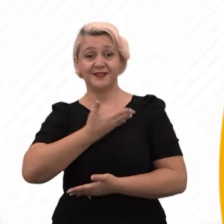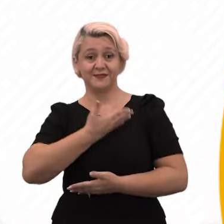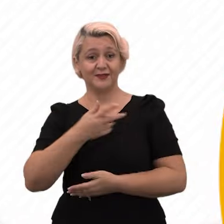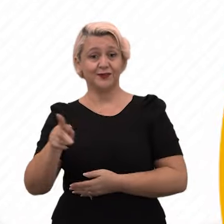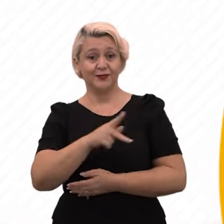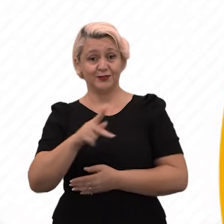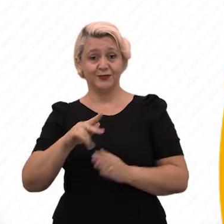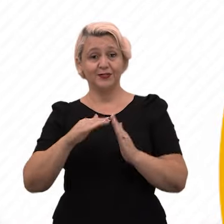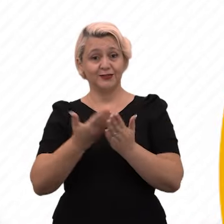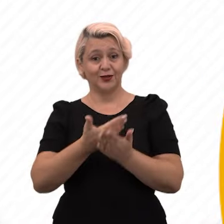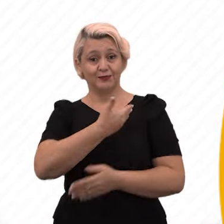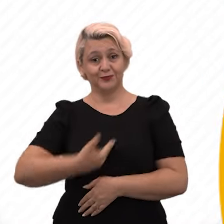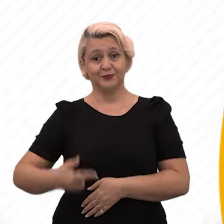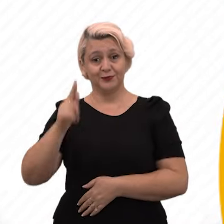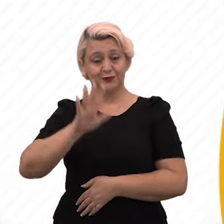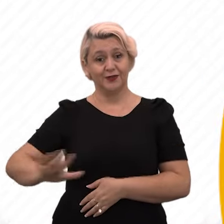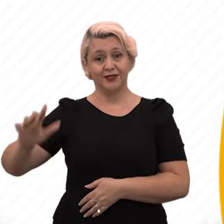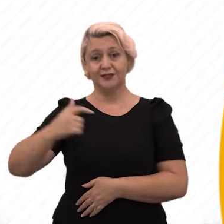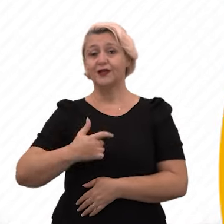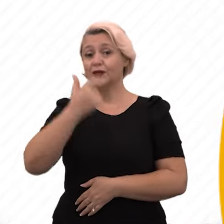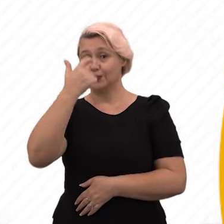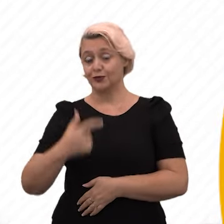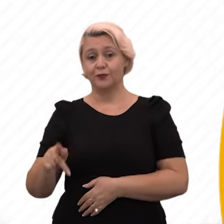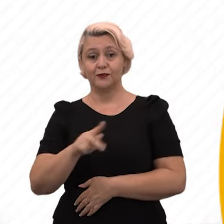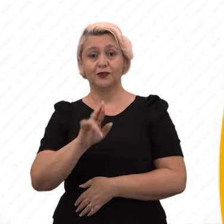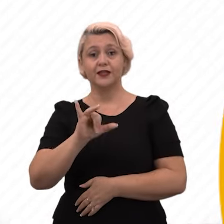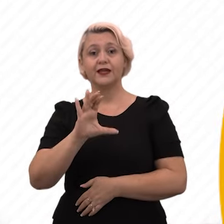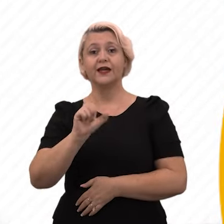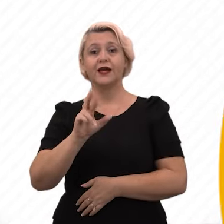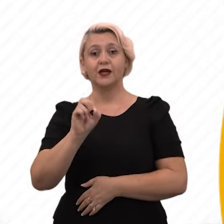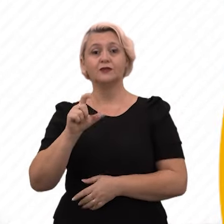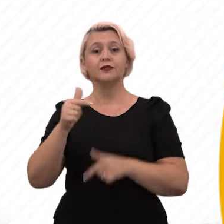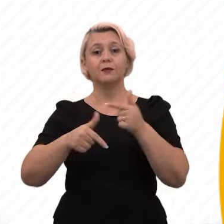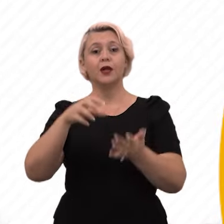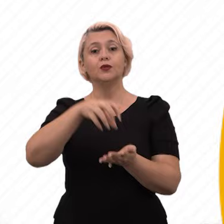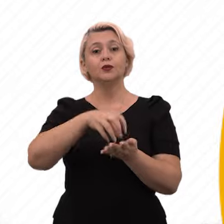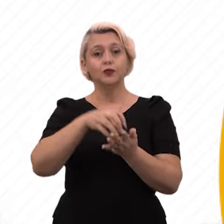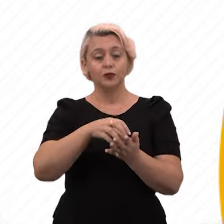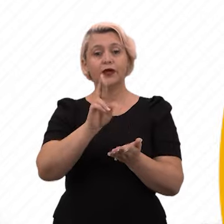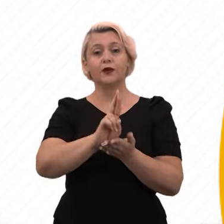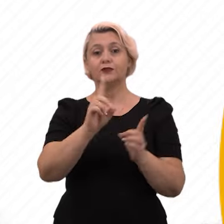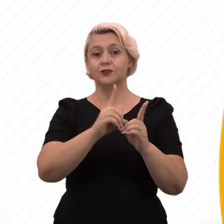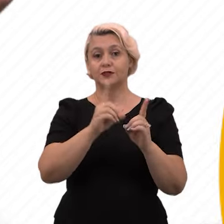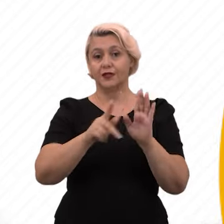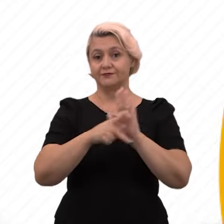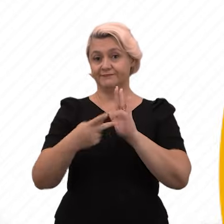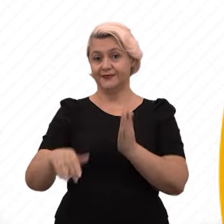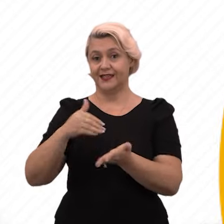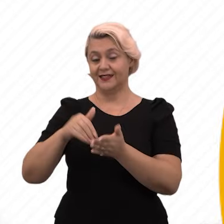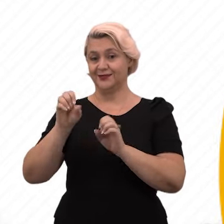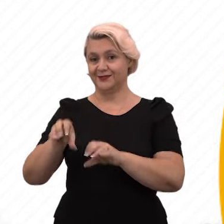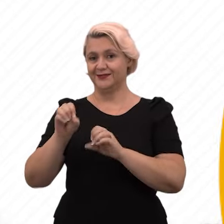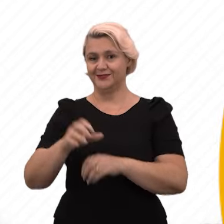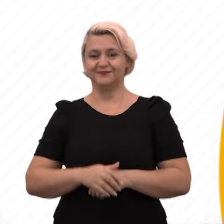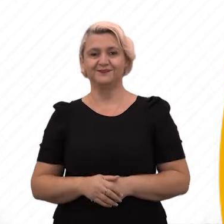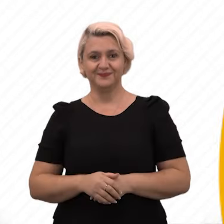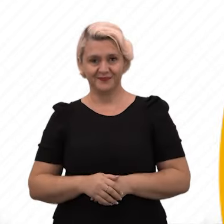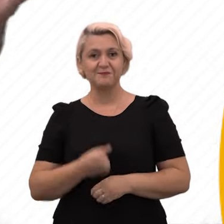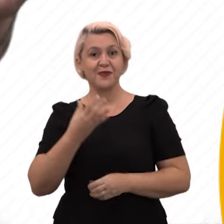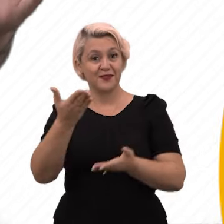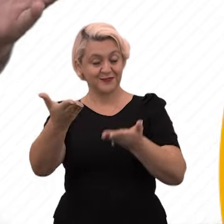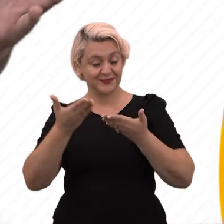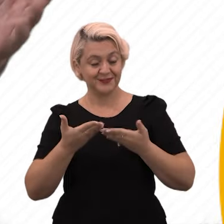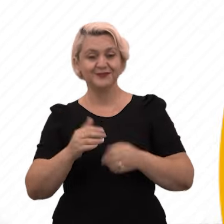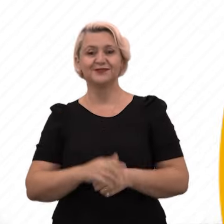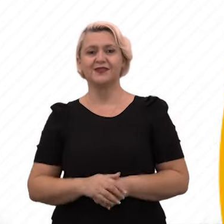Olá, colegas da Rede Estadual de Ensino. Sou o professor Ricardo Tavares, do Núcleo de Recurso Didático NURED, da Secretaria de Estado da Educação.